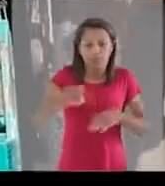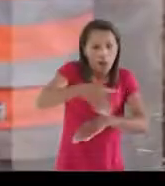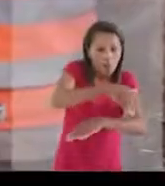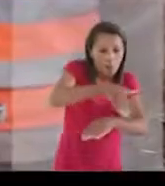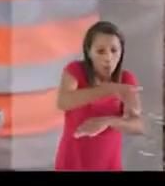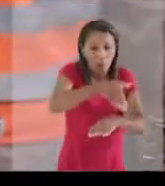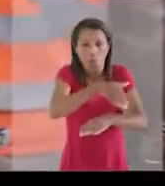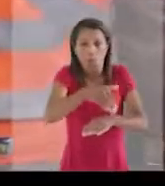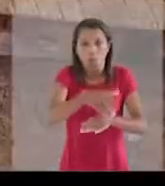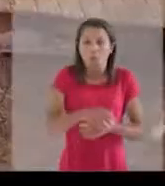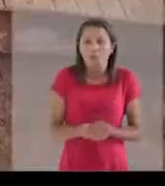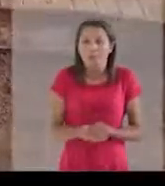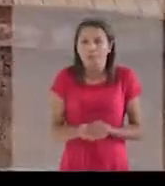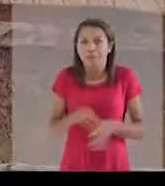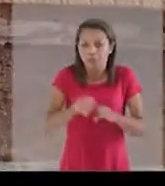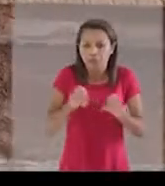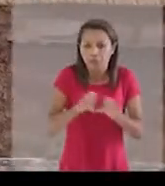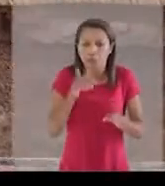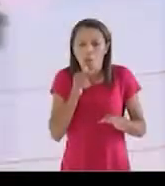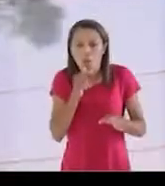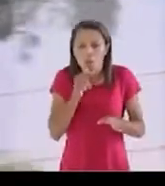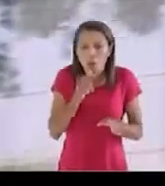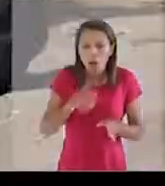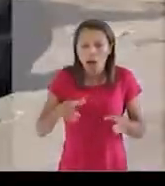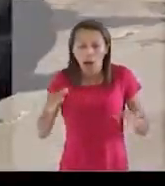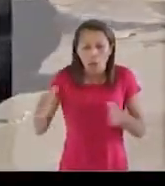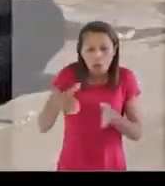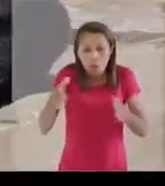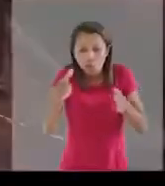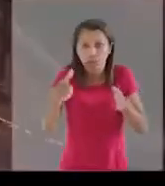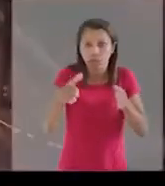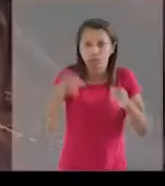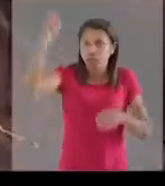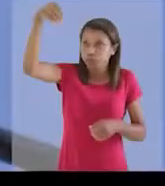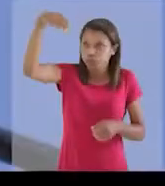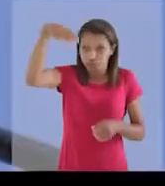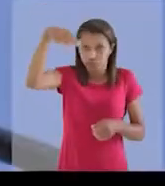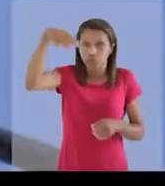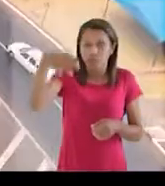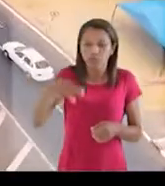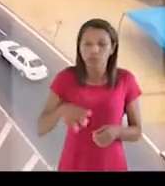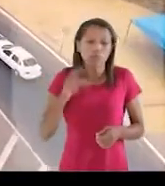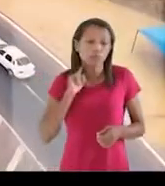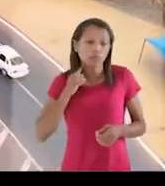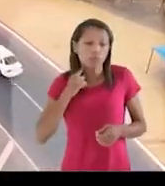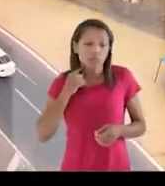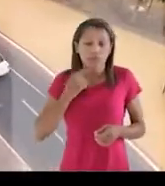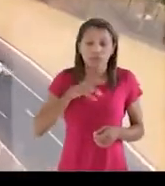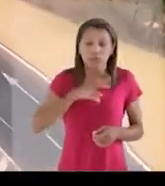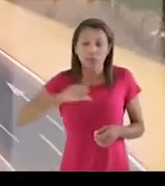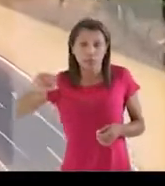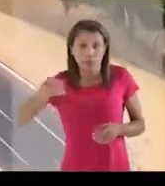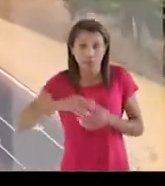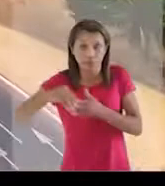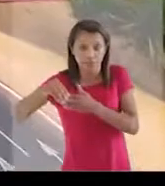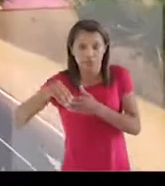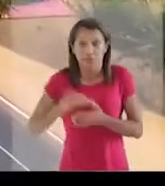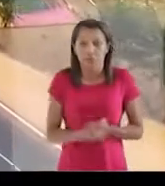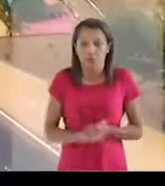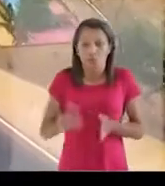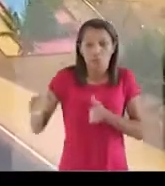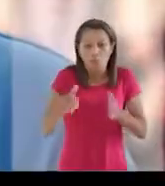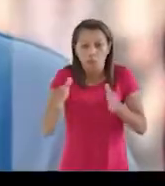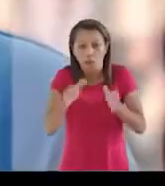tapa-buraco, manutenção da drenagem para evitar alagamentos, coleta de lixo, iluminação pública, ações no trânsito para evitar